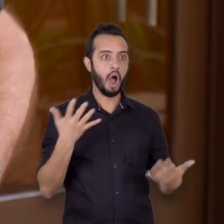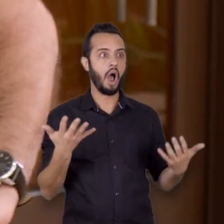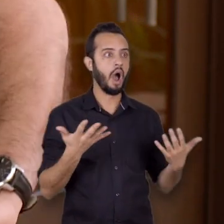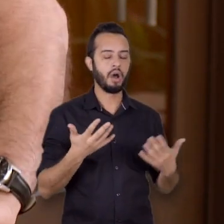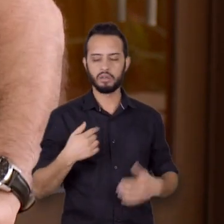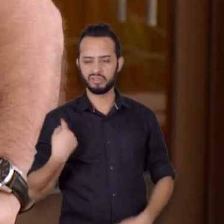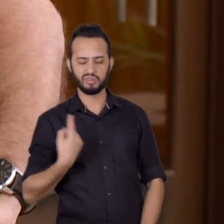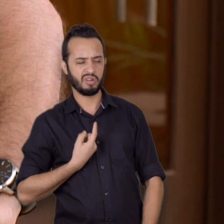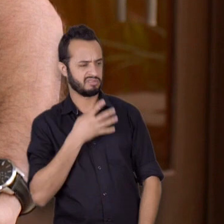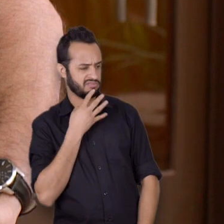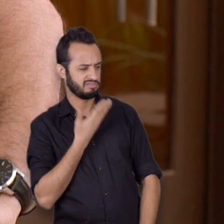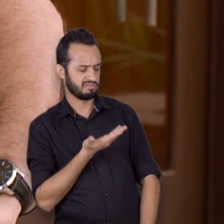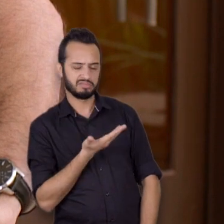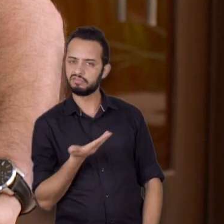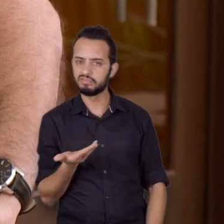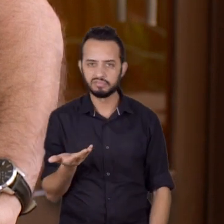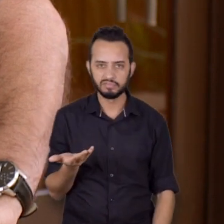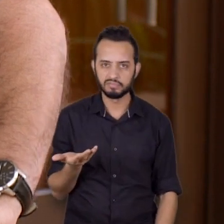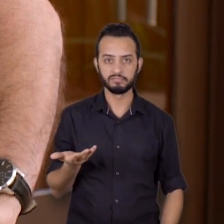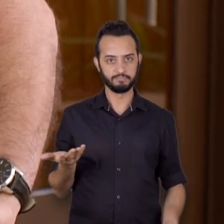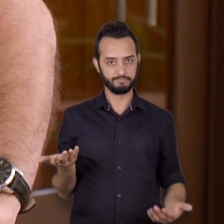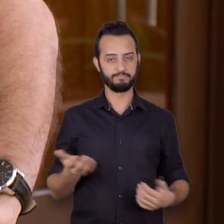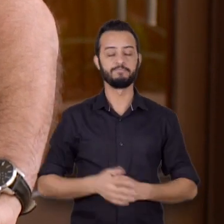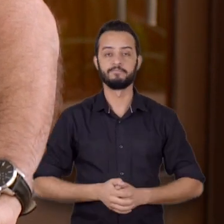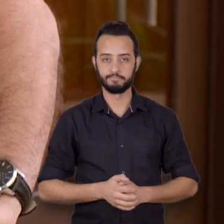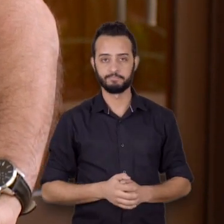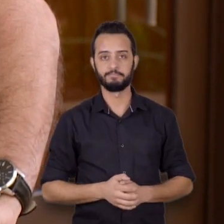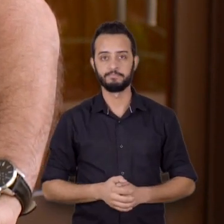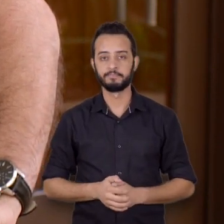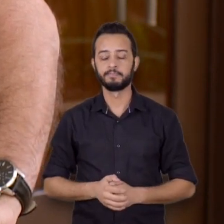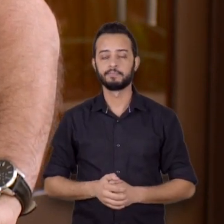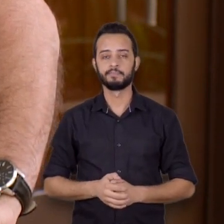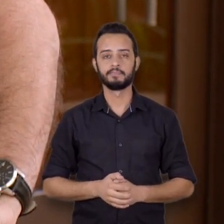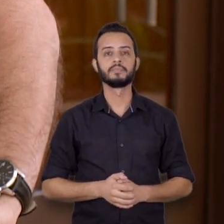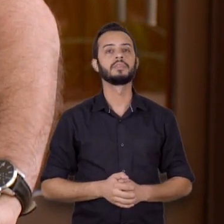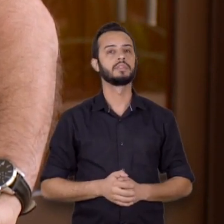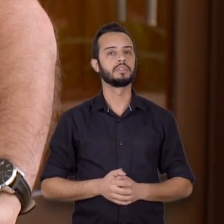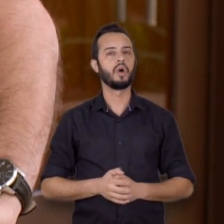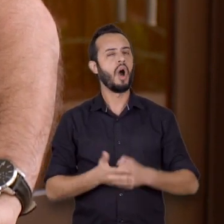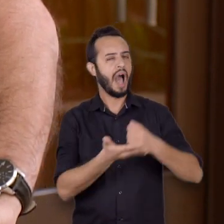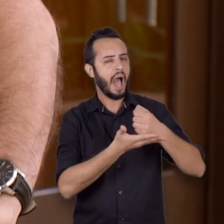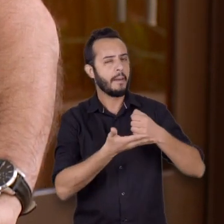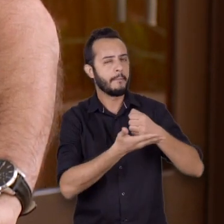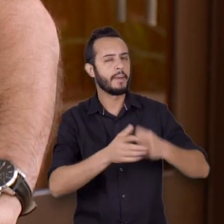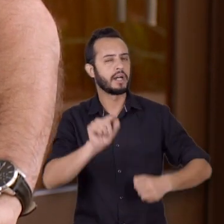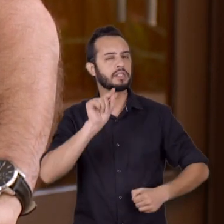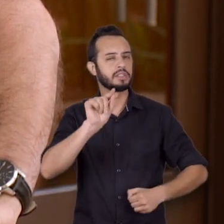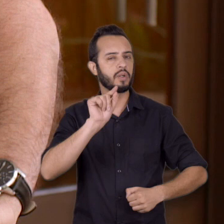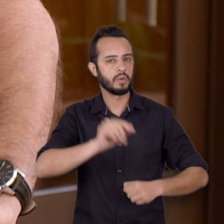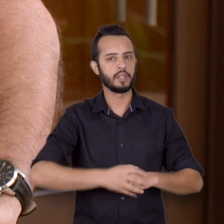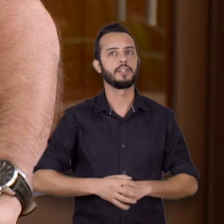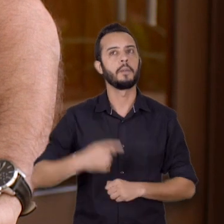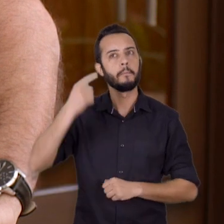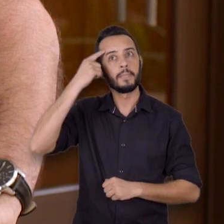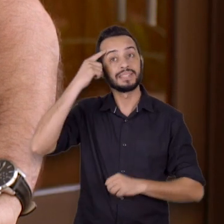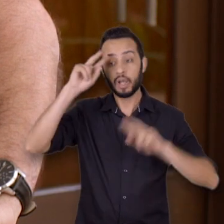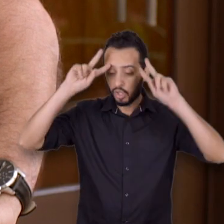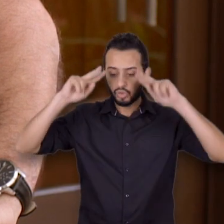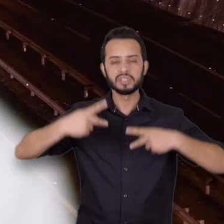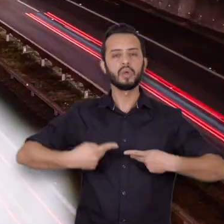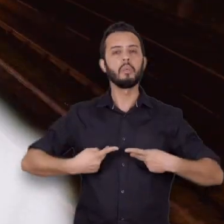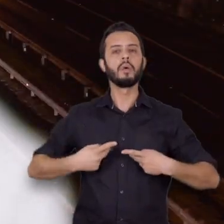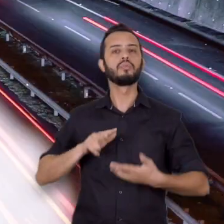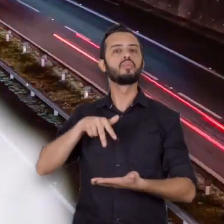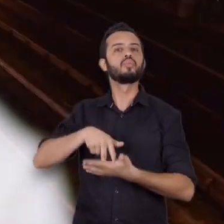coisas que são produzidas nessas mídias, né? A raiz disso é a gente repensar, na verdade, o que é o ser humano.